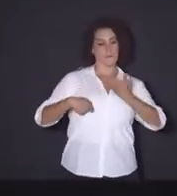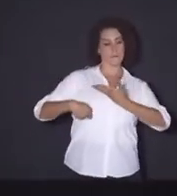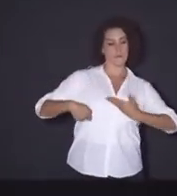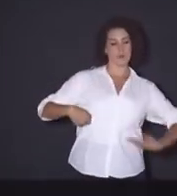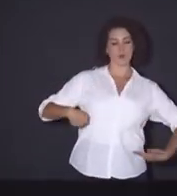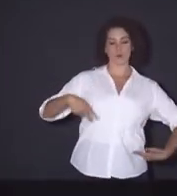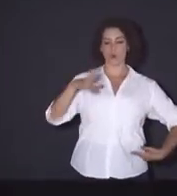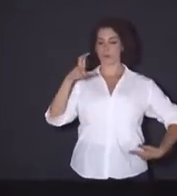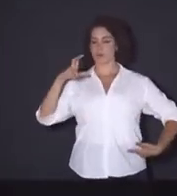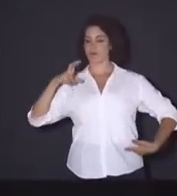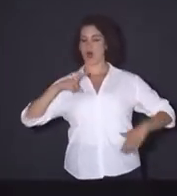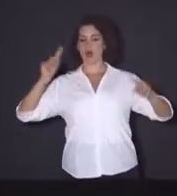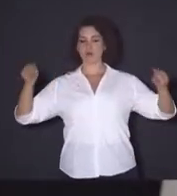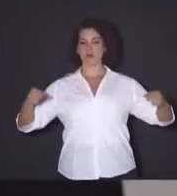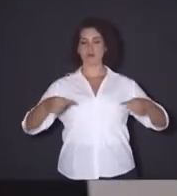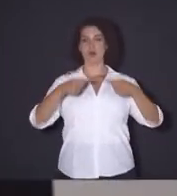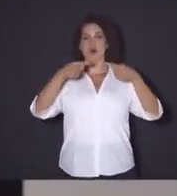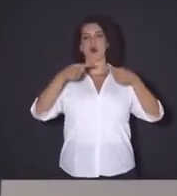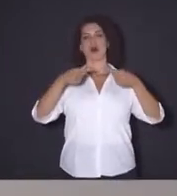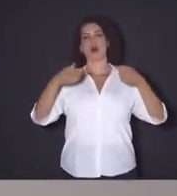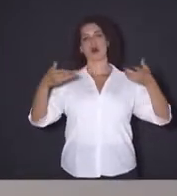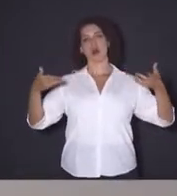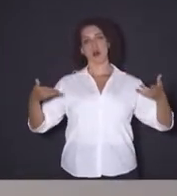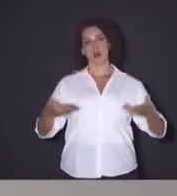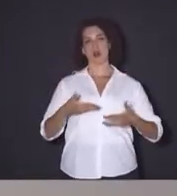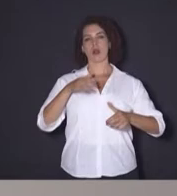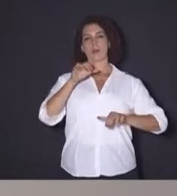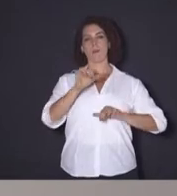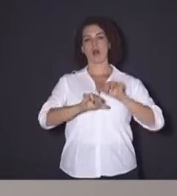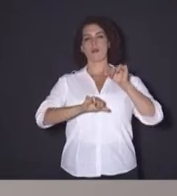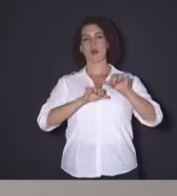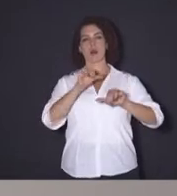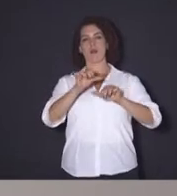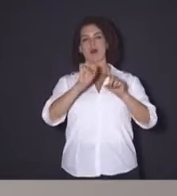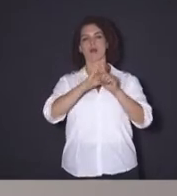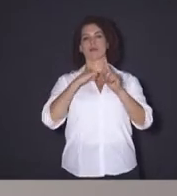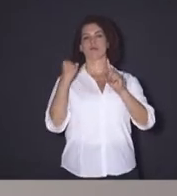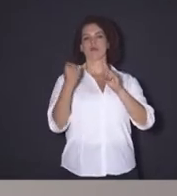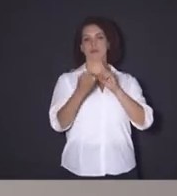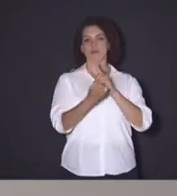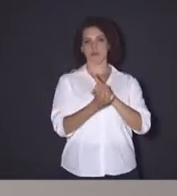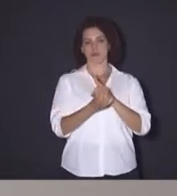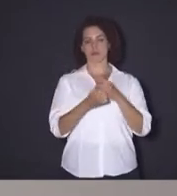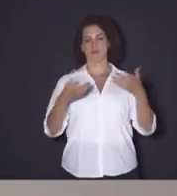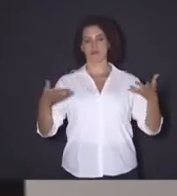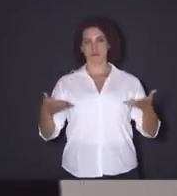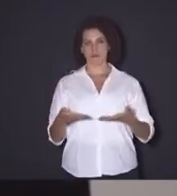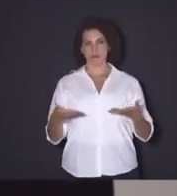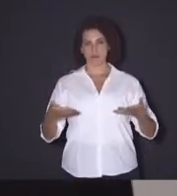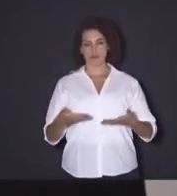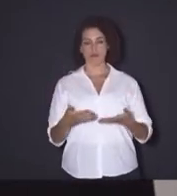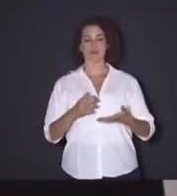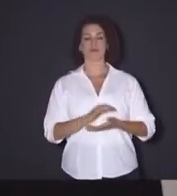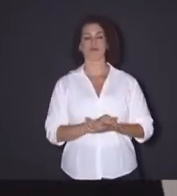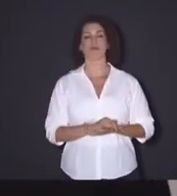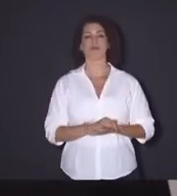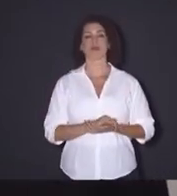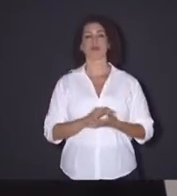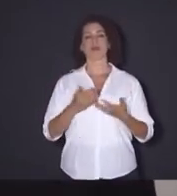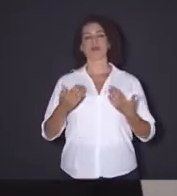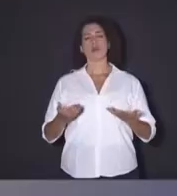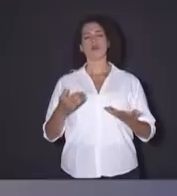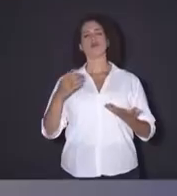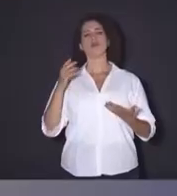tem colocado muitas inflexões hoje na sociedade contemporânea. Por isso que nós falamos hoje, diria, numa grande